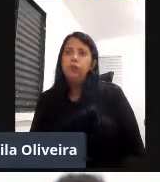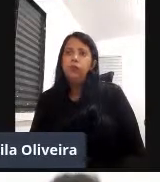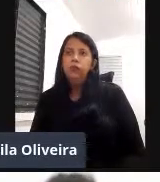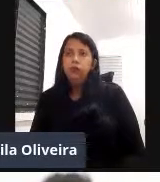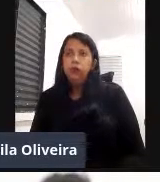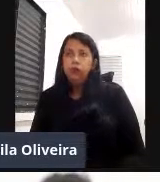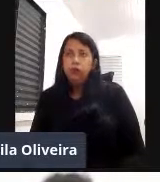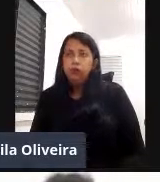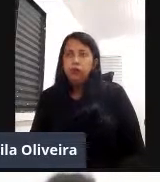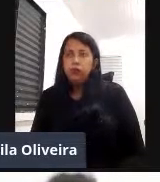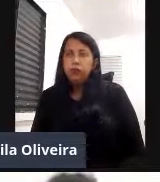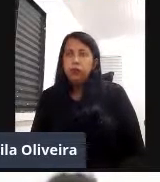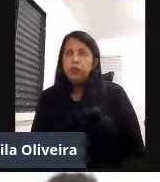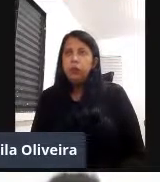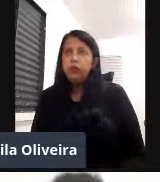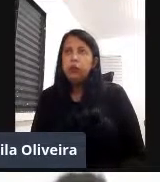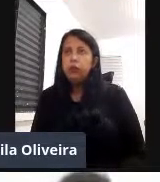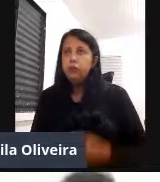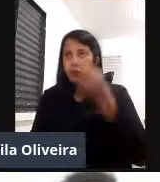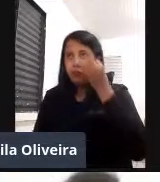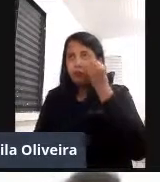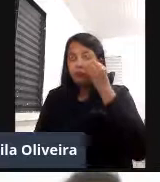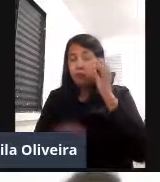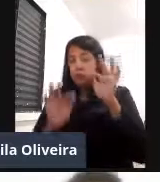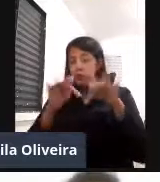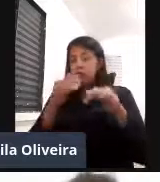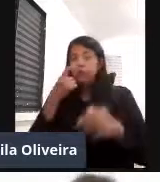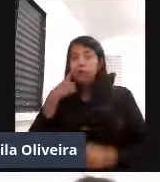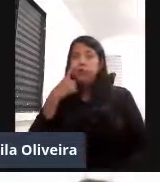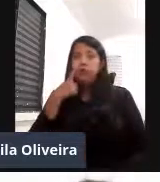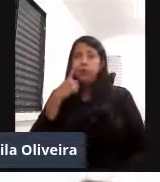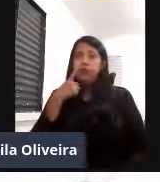se eu tirar daqui e eu colocar aqui,